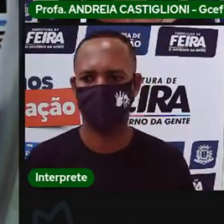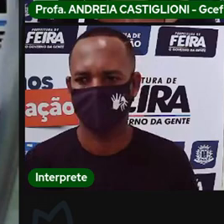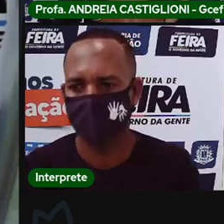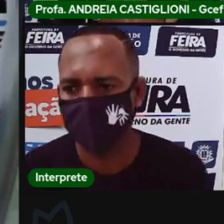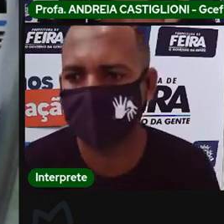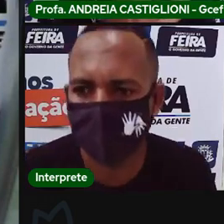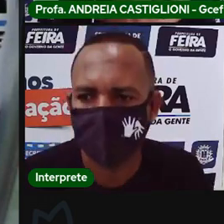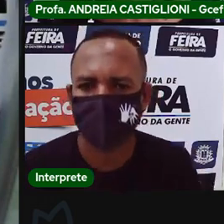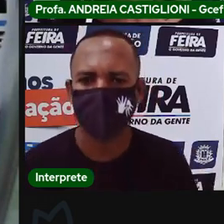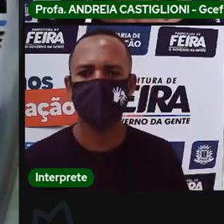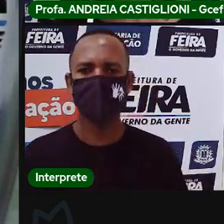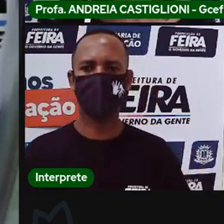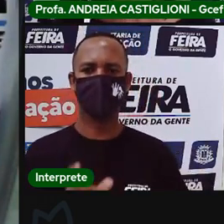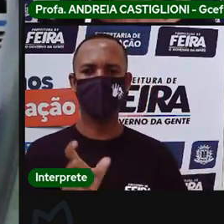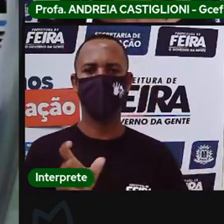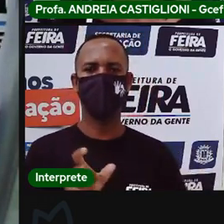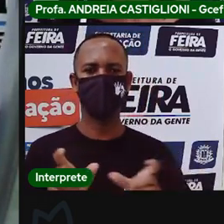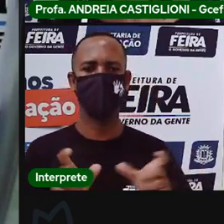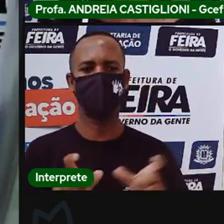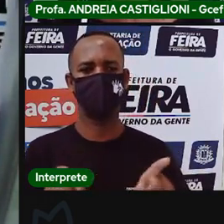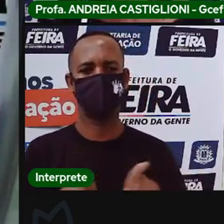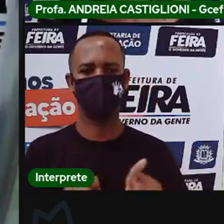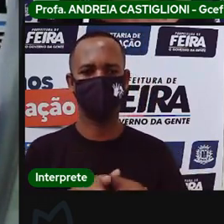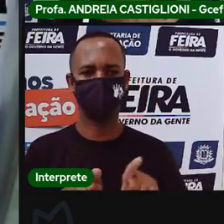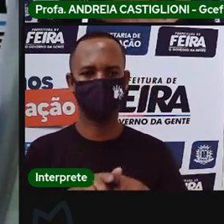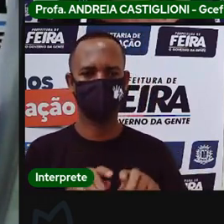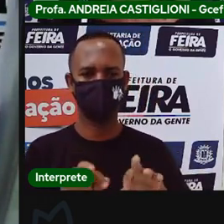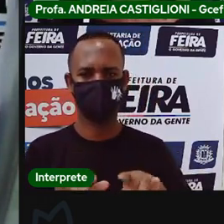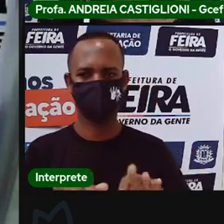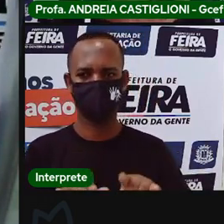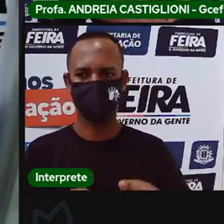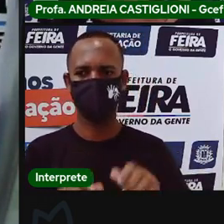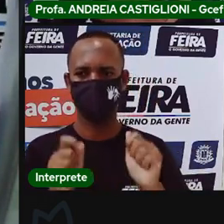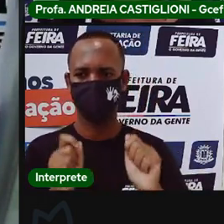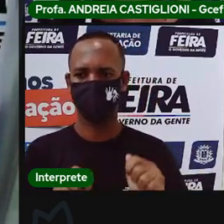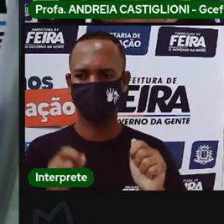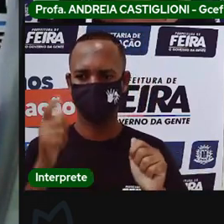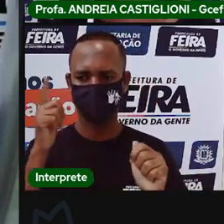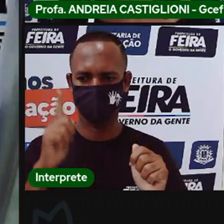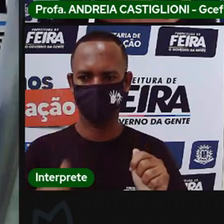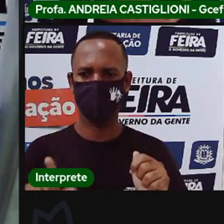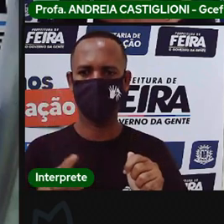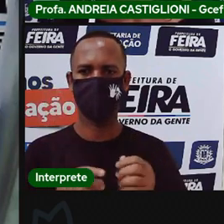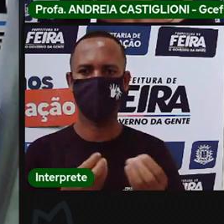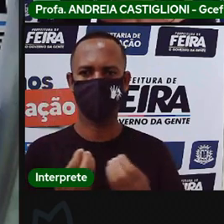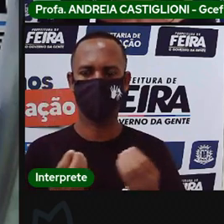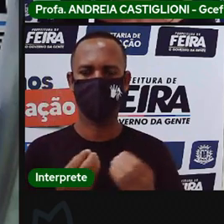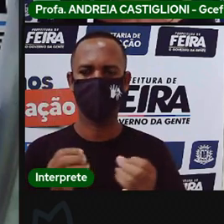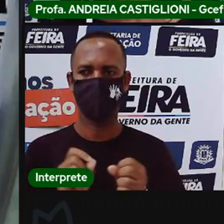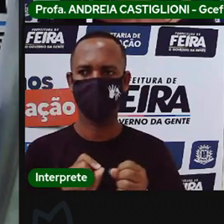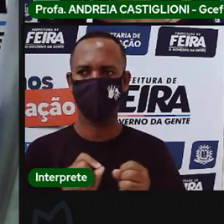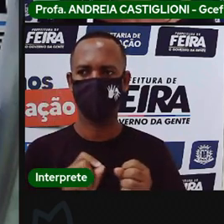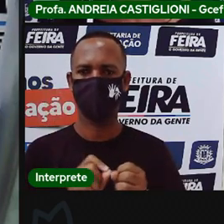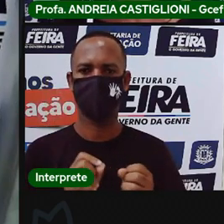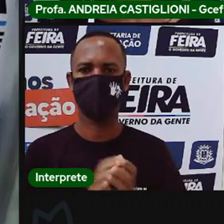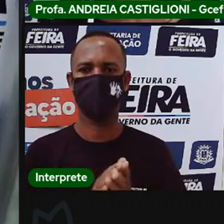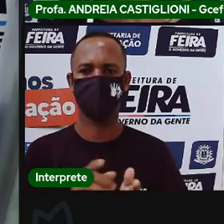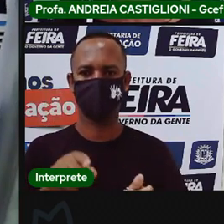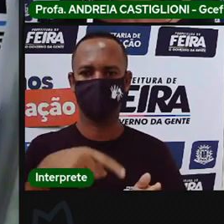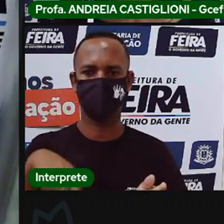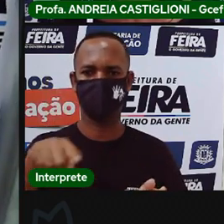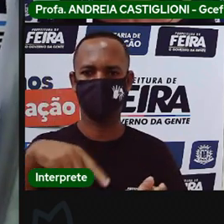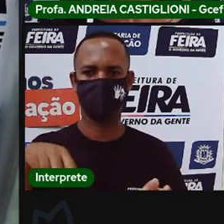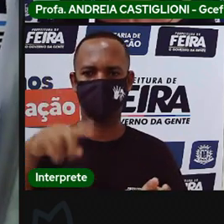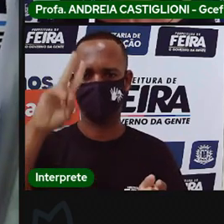Ele é gratuito, né? Podem fazer. Tem inclusive o QR Code, ó, que vem junto também, tá bom? Então, para a gente